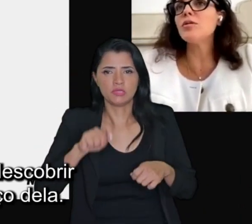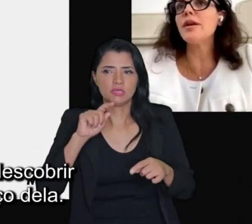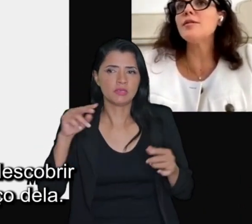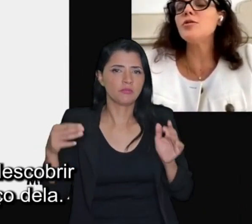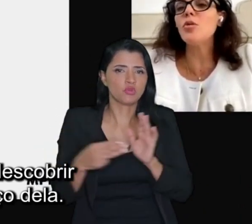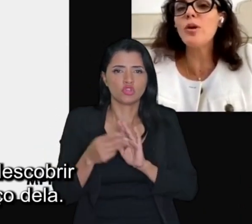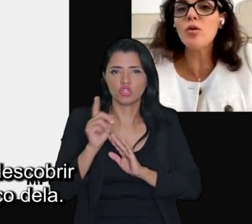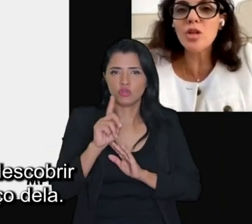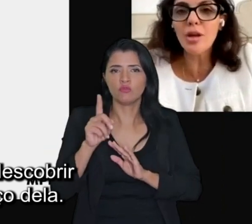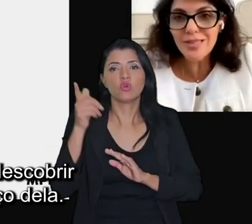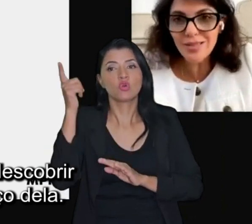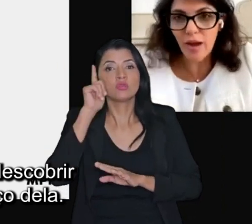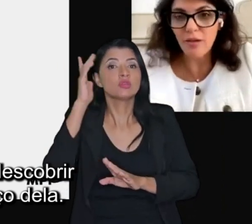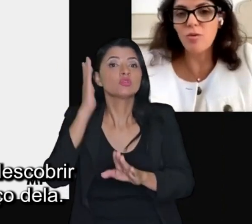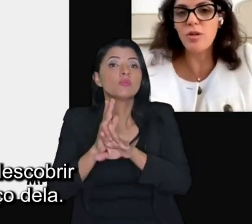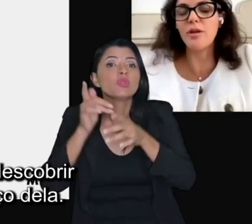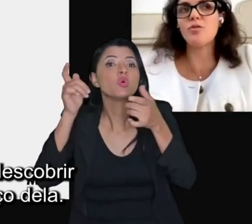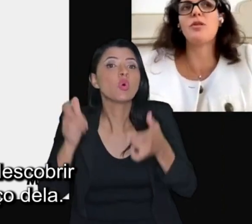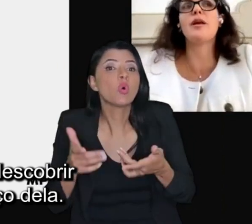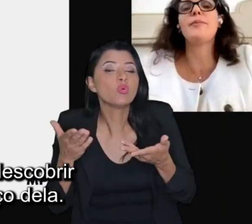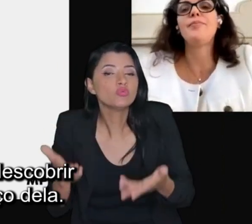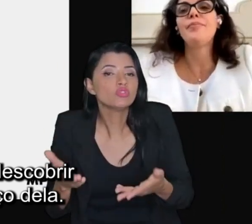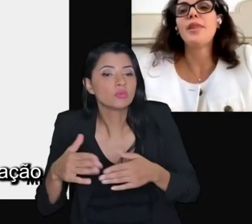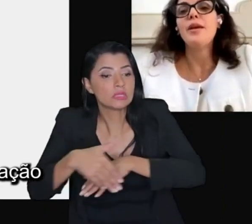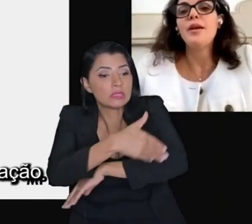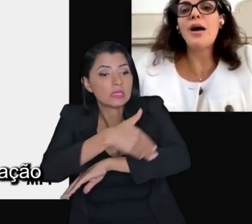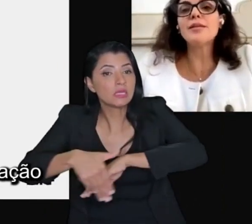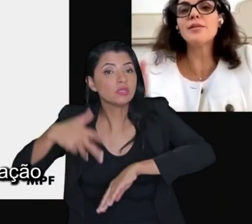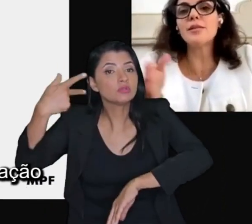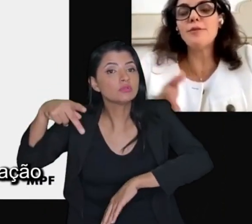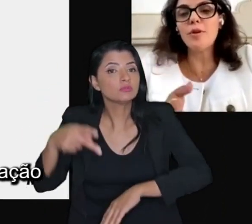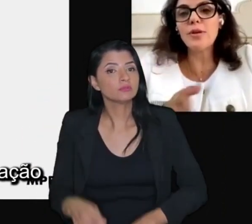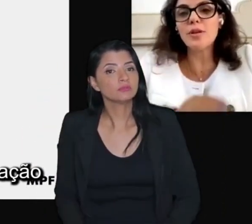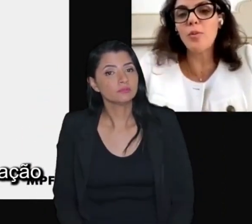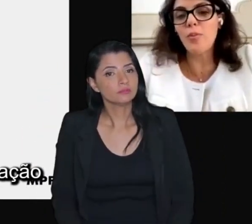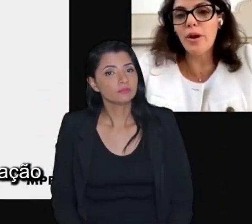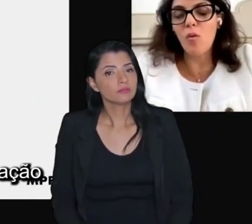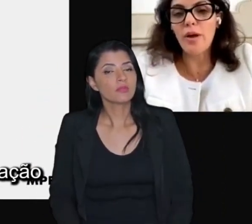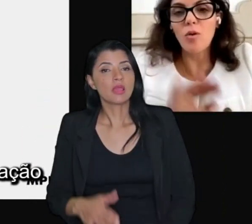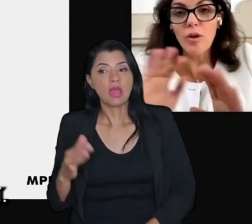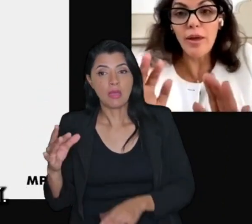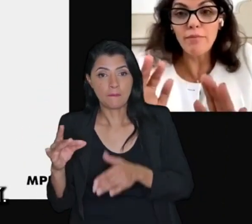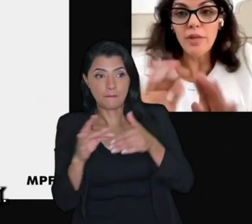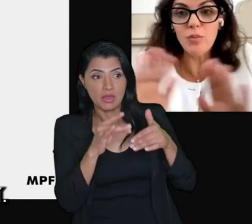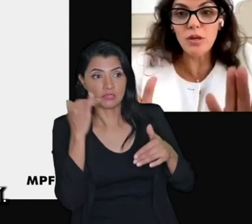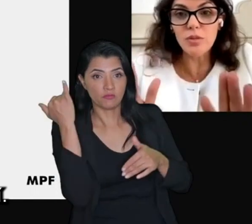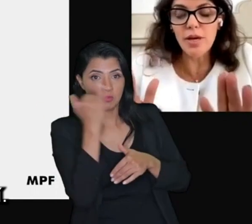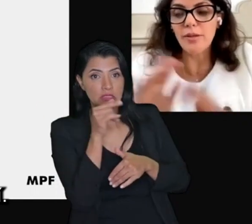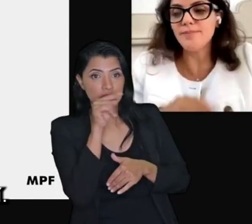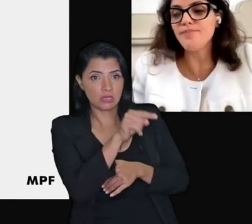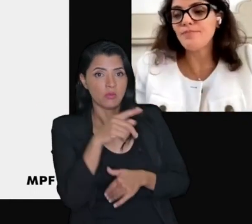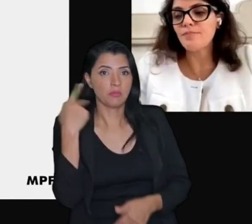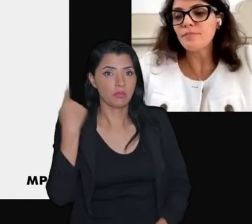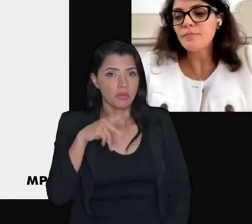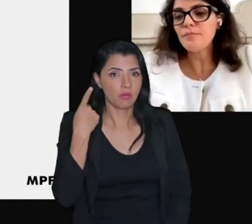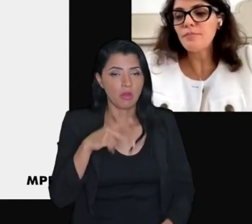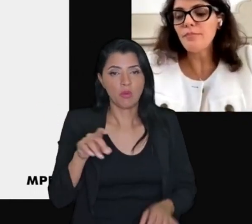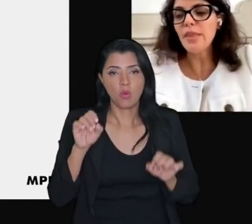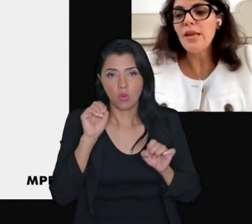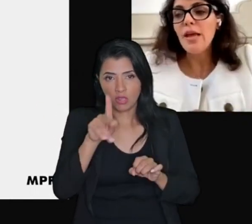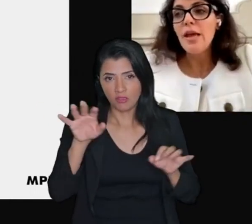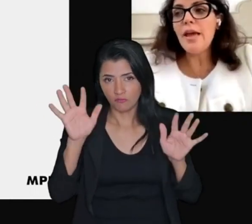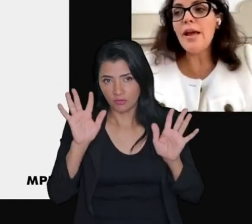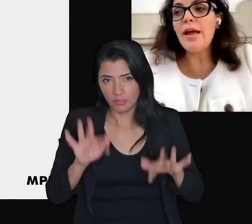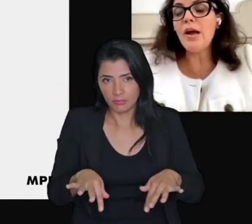sem nada, consegue-se descobrir onde ela está, o endereço dela. Passa-se essa informação para o Paraguai. Ok, terminamos aí.